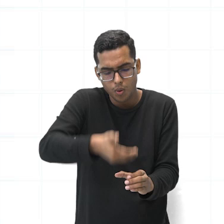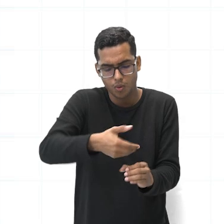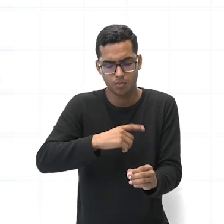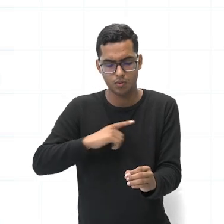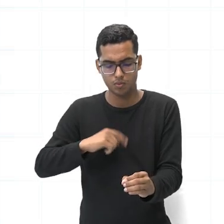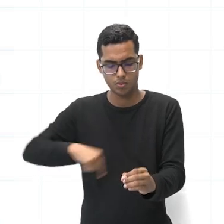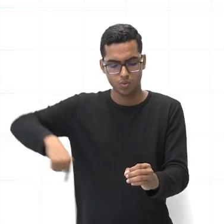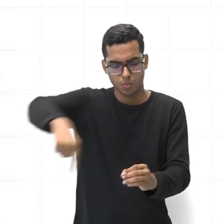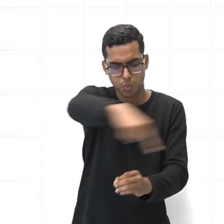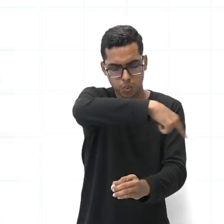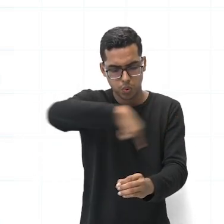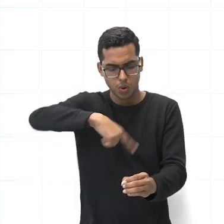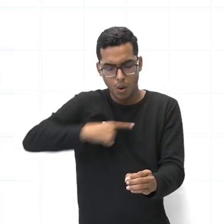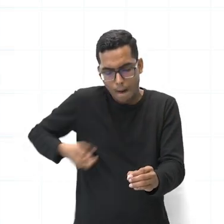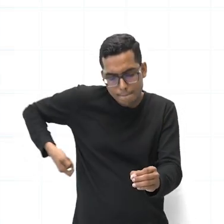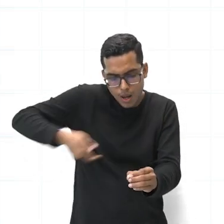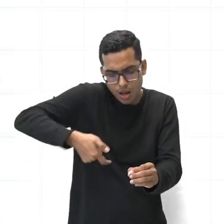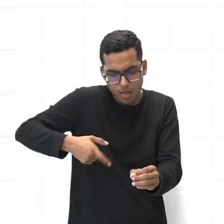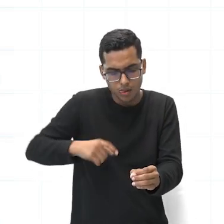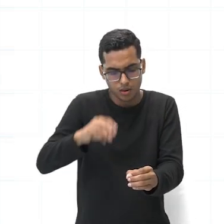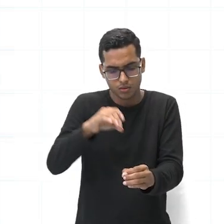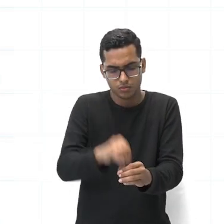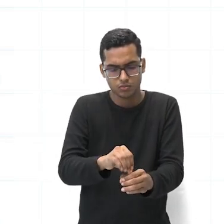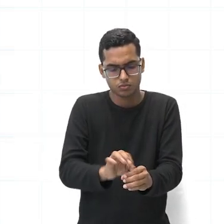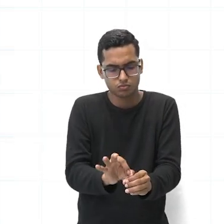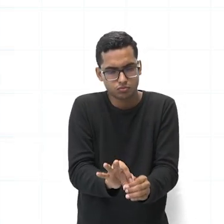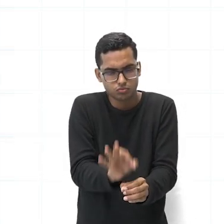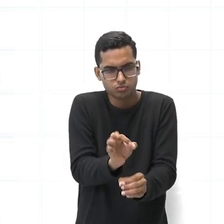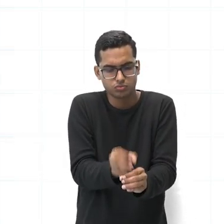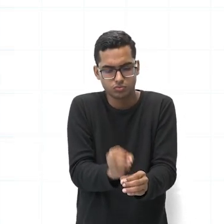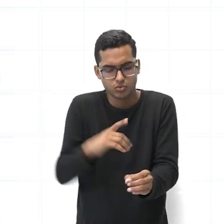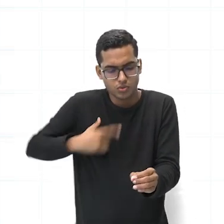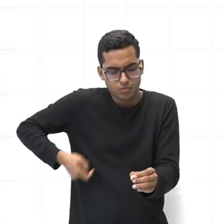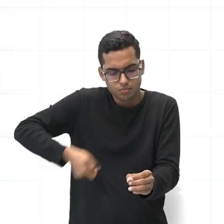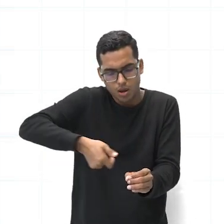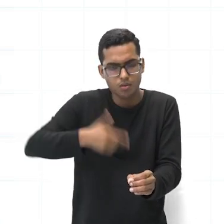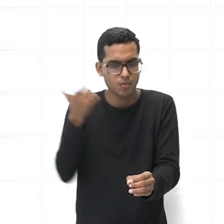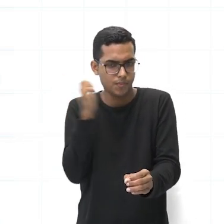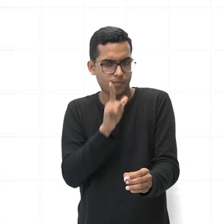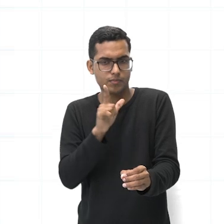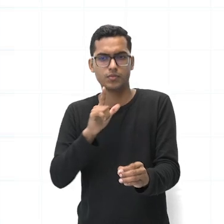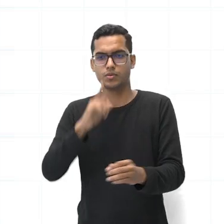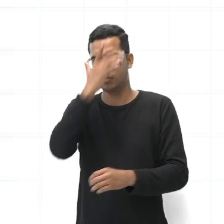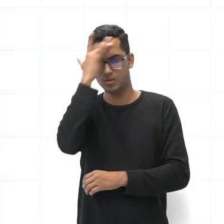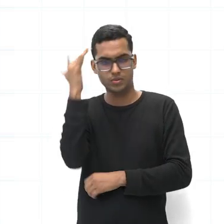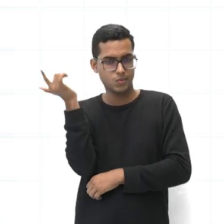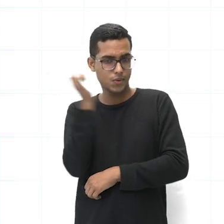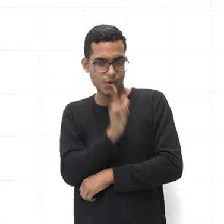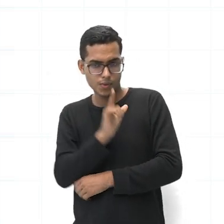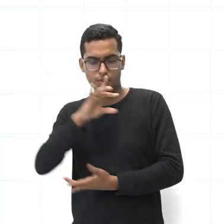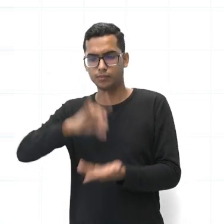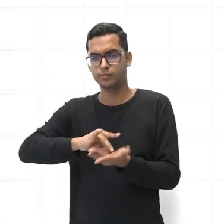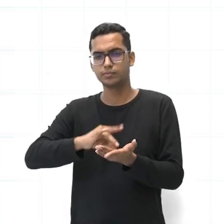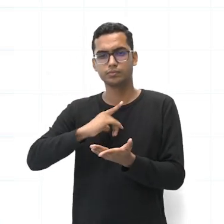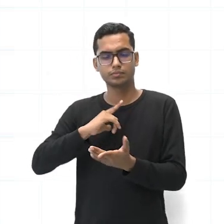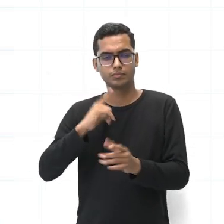tentar atingir. Isso a gente pode fazer também na parede, ali o paredão, né? E quem conseguir ganhar essa